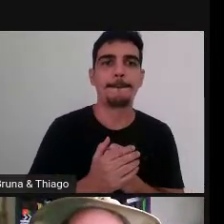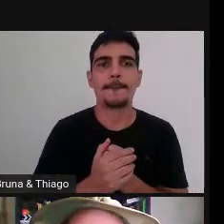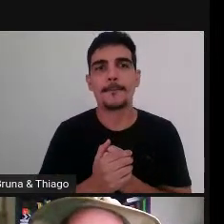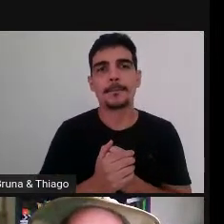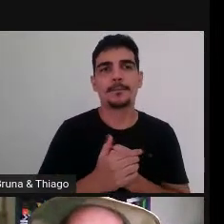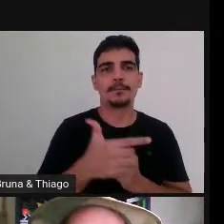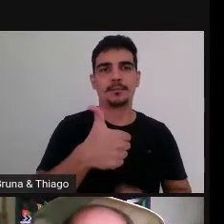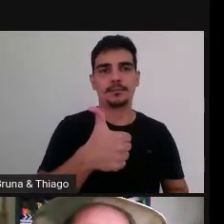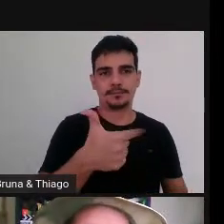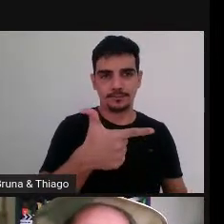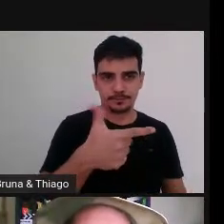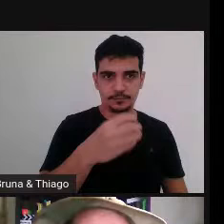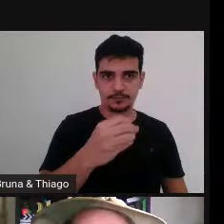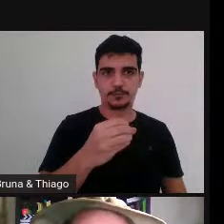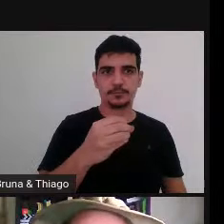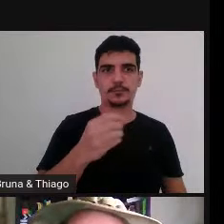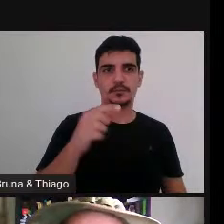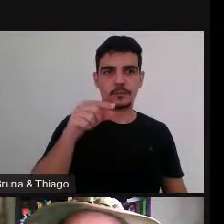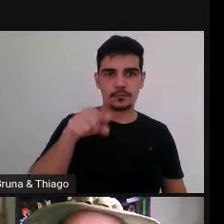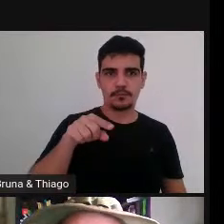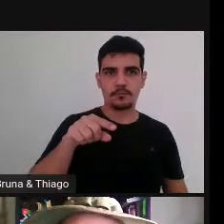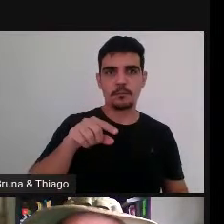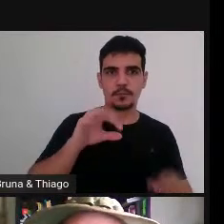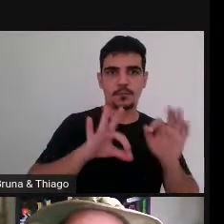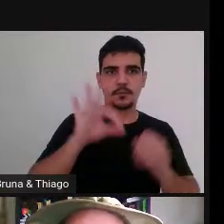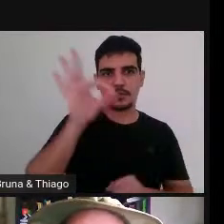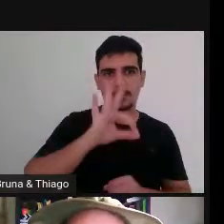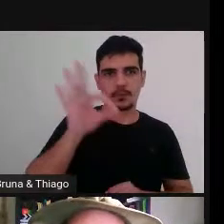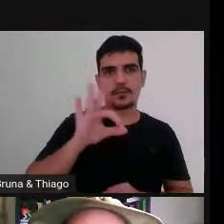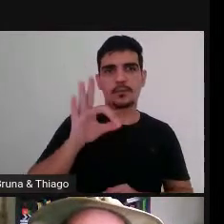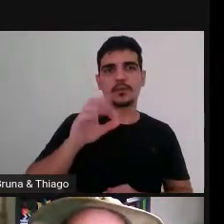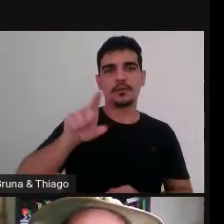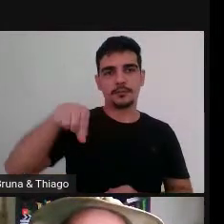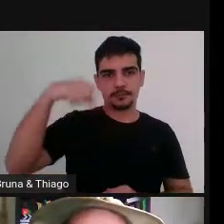mais do que óbitos por animais peçonhentos, se juntar todos